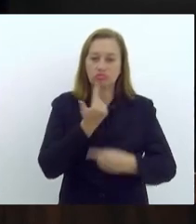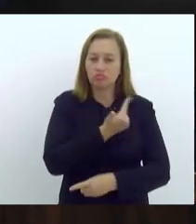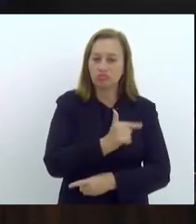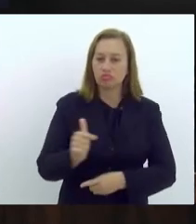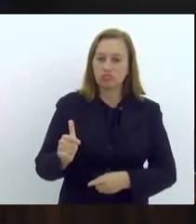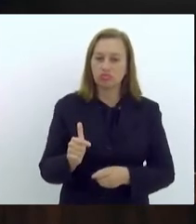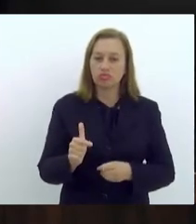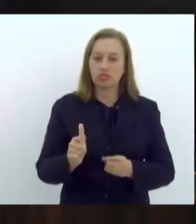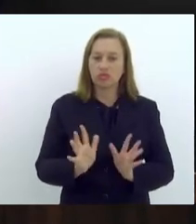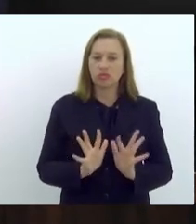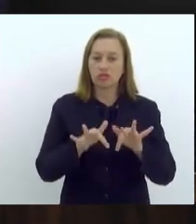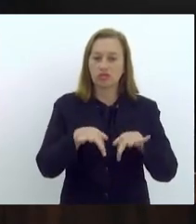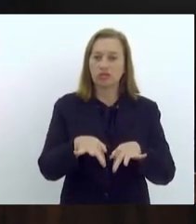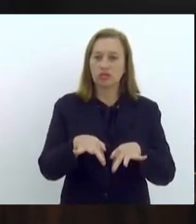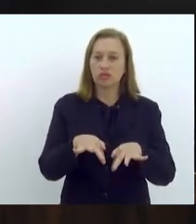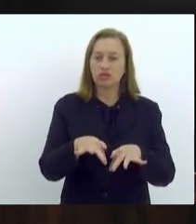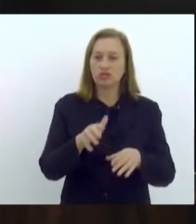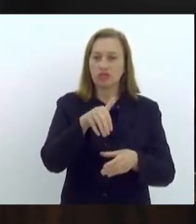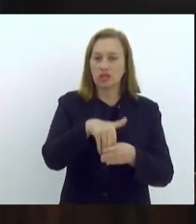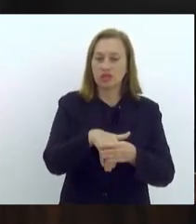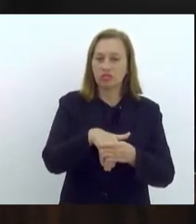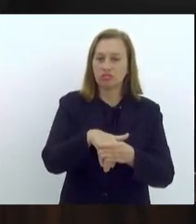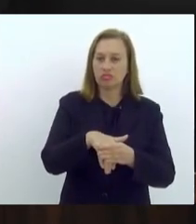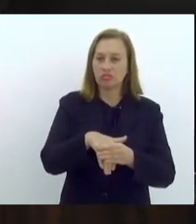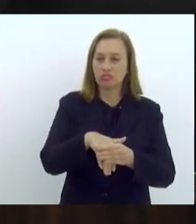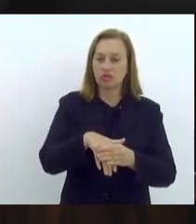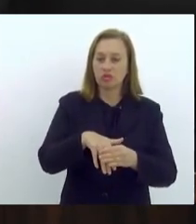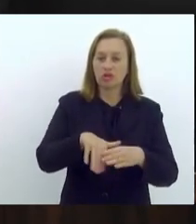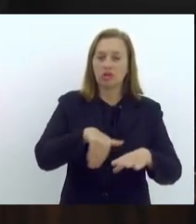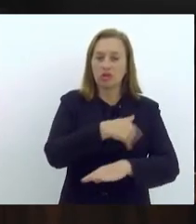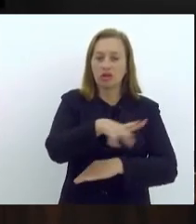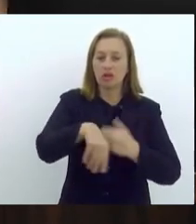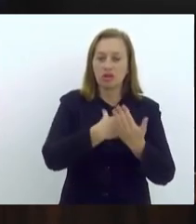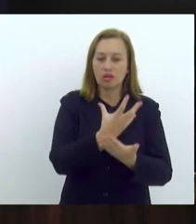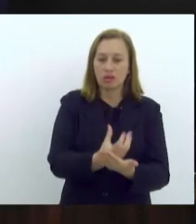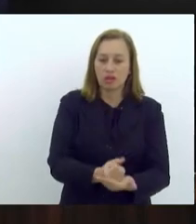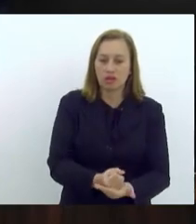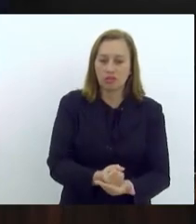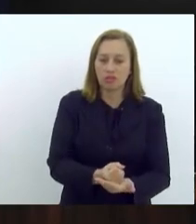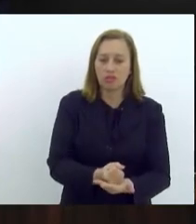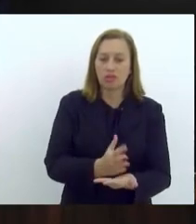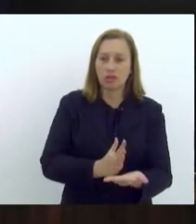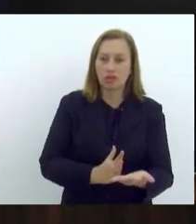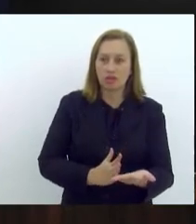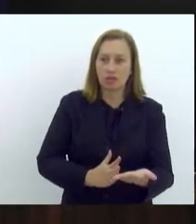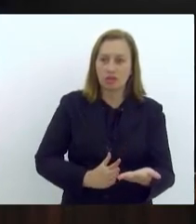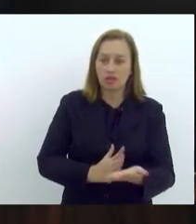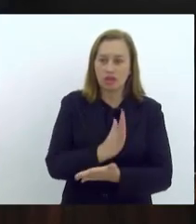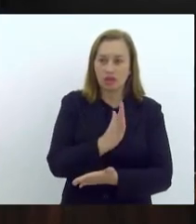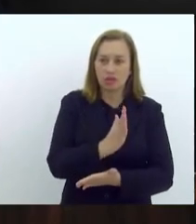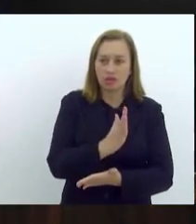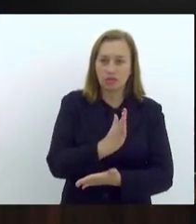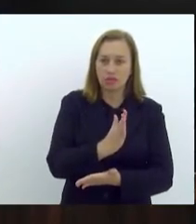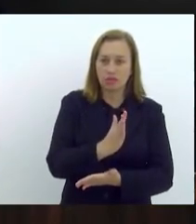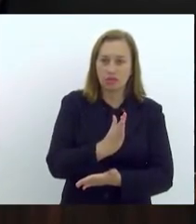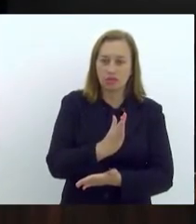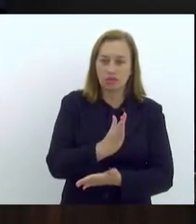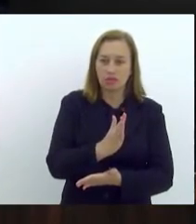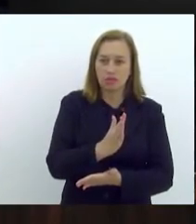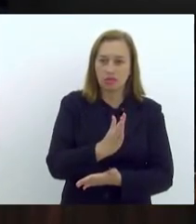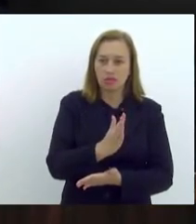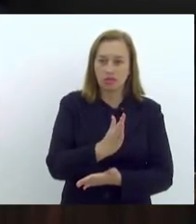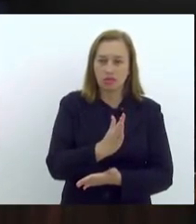quem queira discutir, encerrada a discussão, em votação, senhores que aprovam, permaneçam como estão, aprovado, vai a